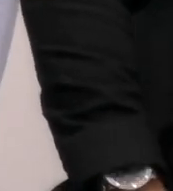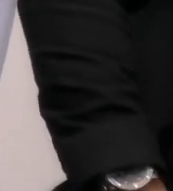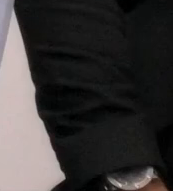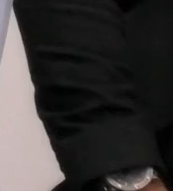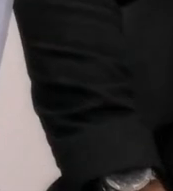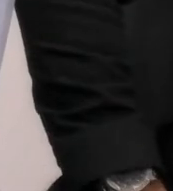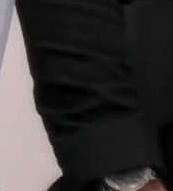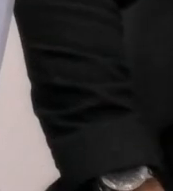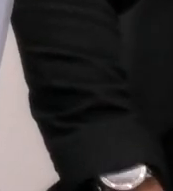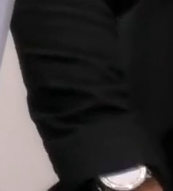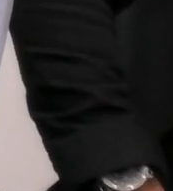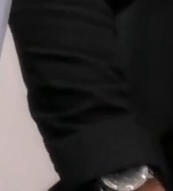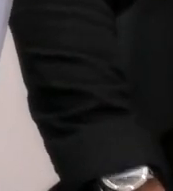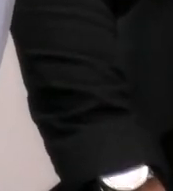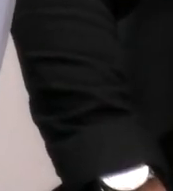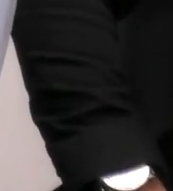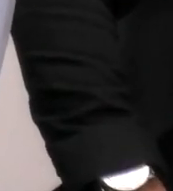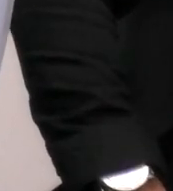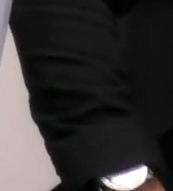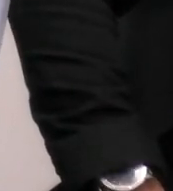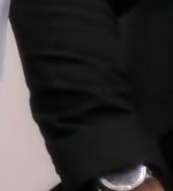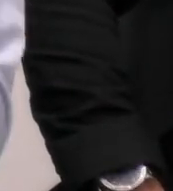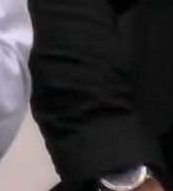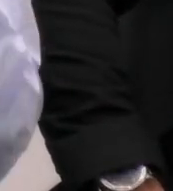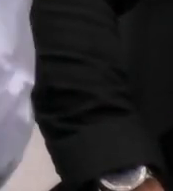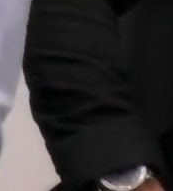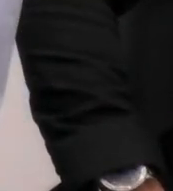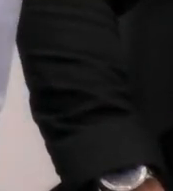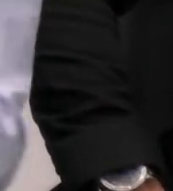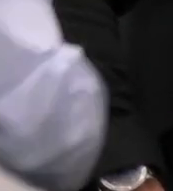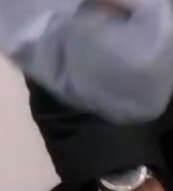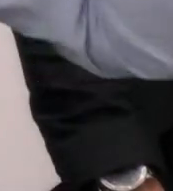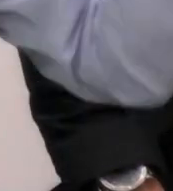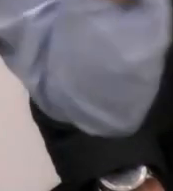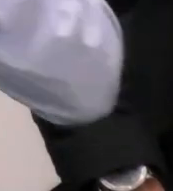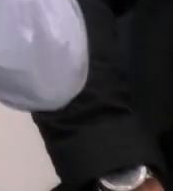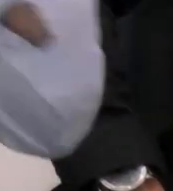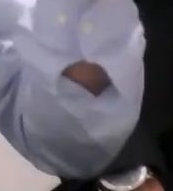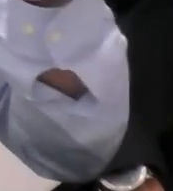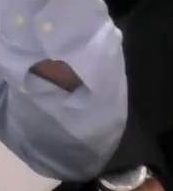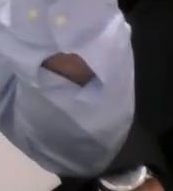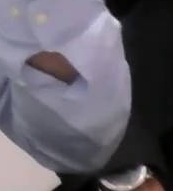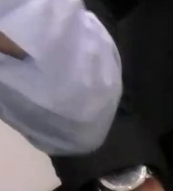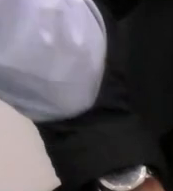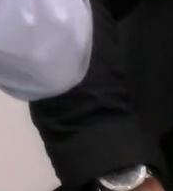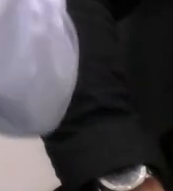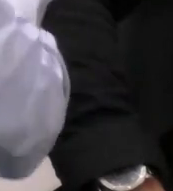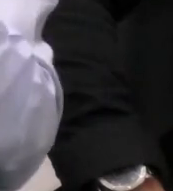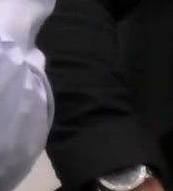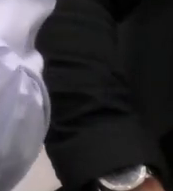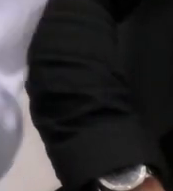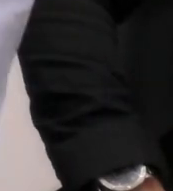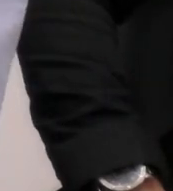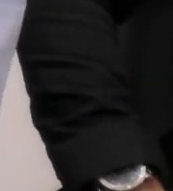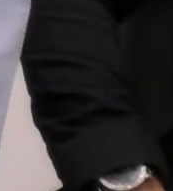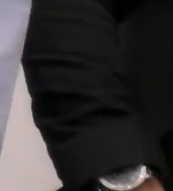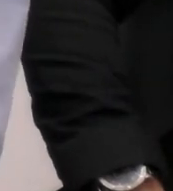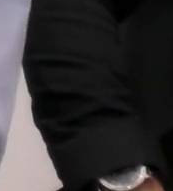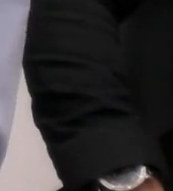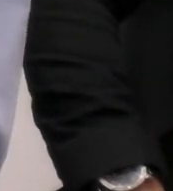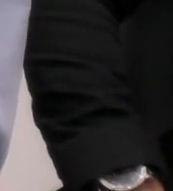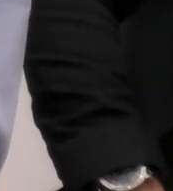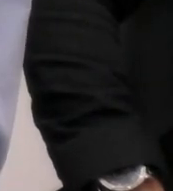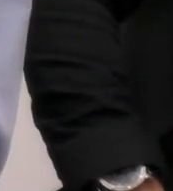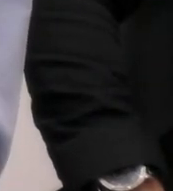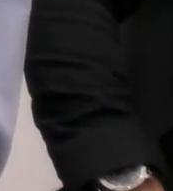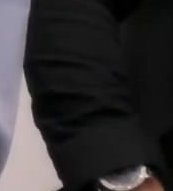aqui e contra os quais todos nós estamos. Esse é um ponto comum de todos nós. Isso não é esporte, isso é selvageria. E a gente